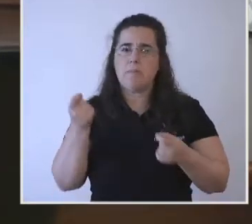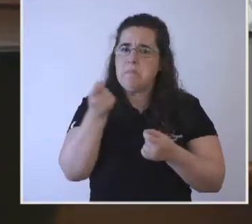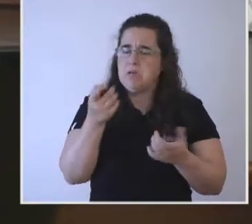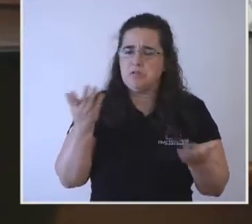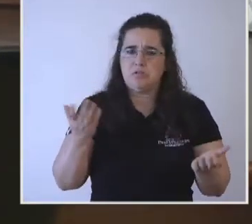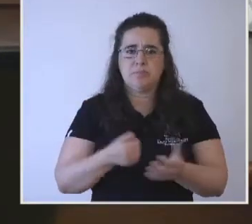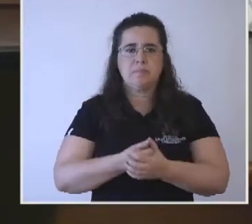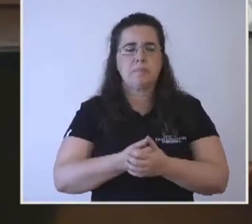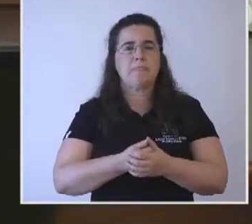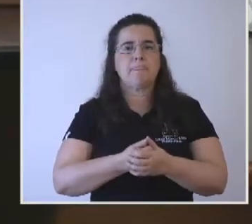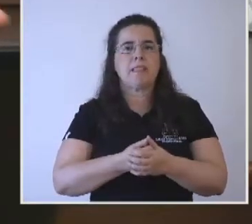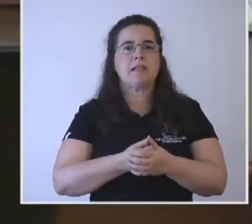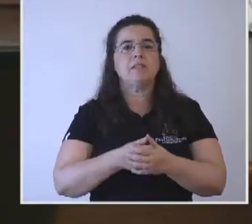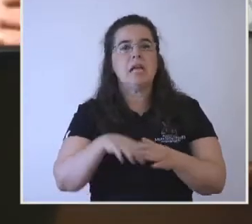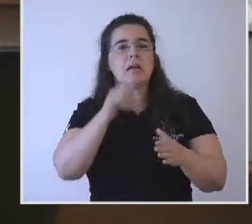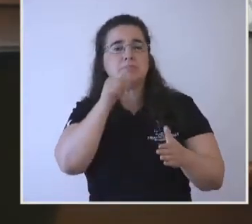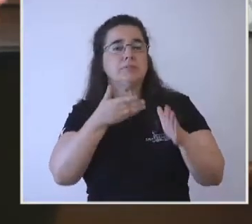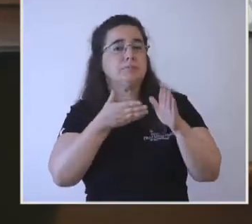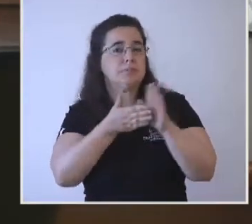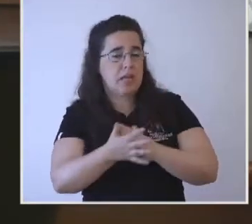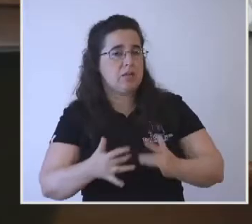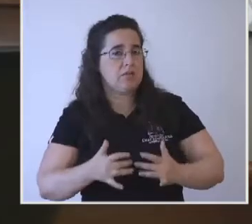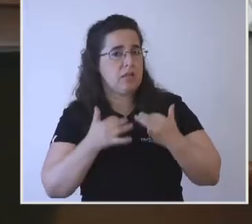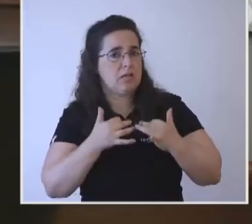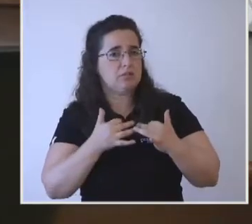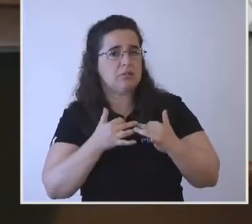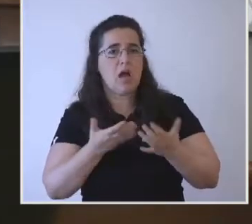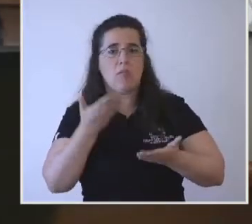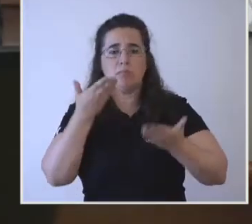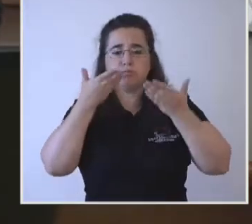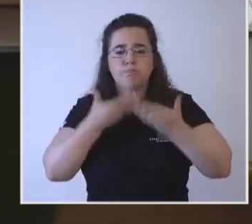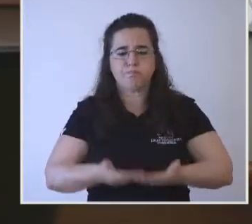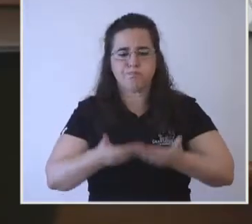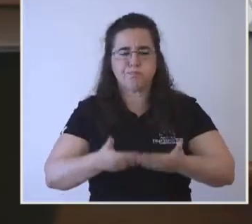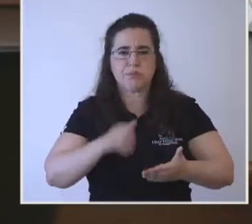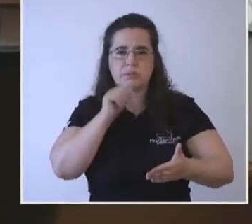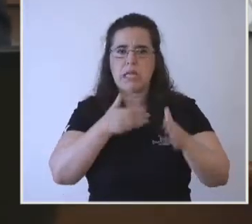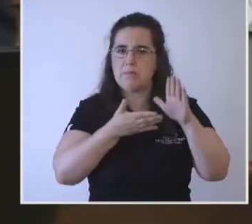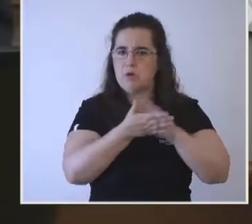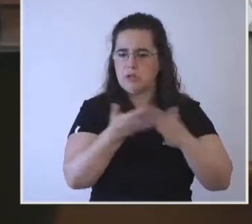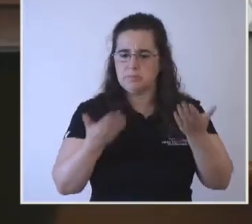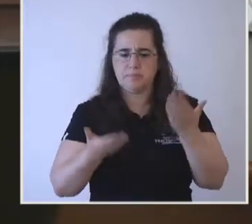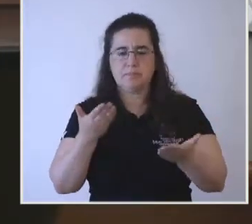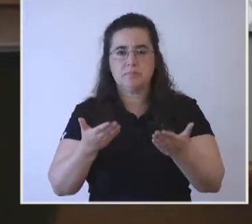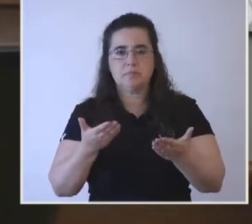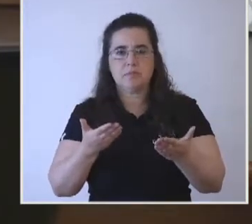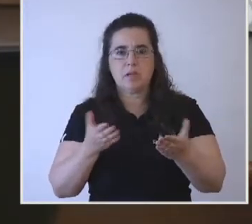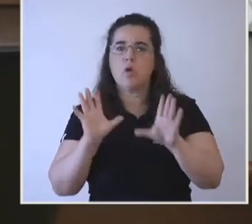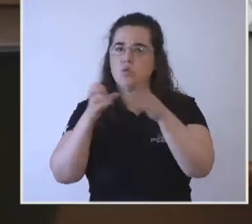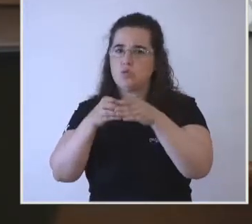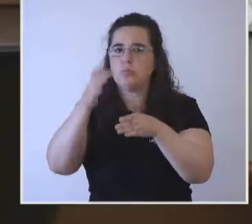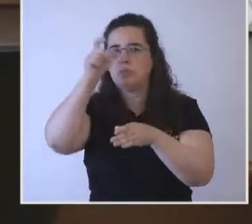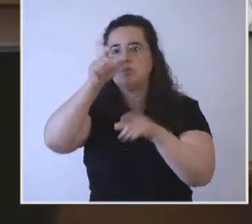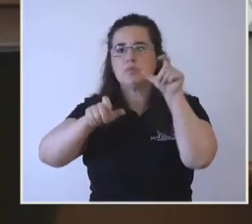associados e do índice de massa corporal mortalidade, a relação entre a obesidade e a morte, são também evidentes nos indivíduos de raça negra.